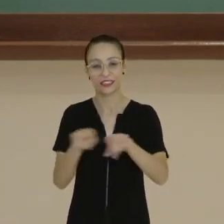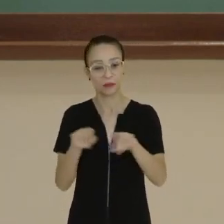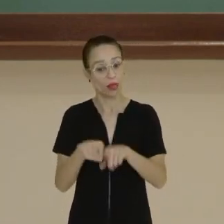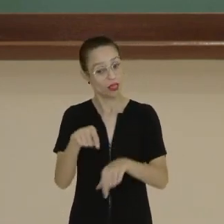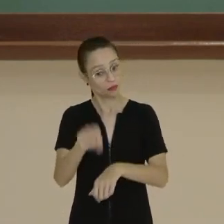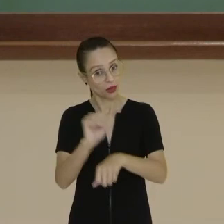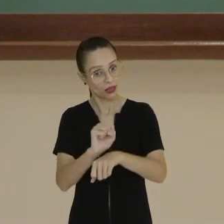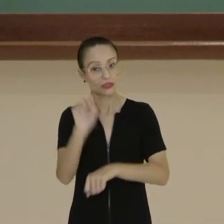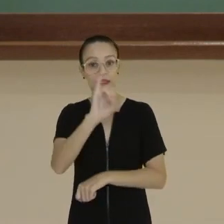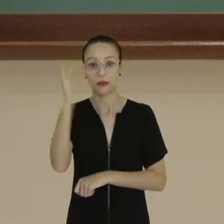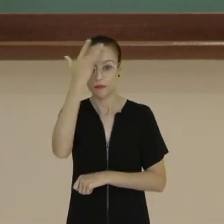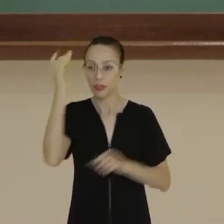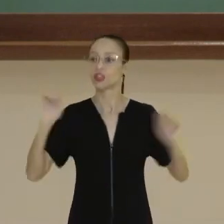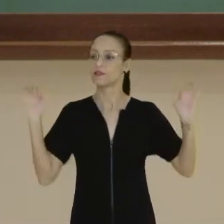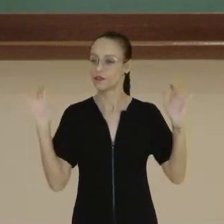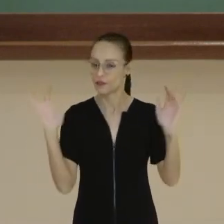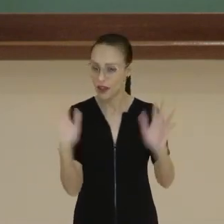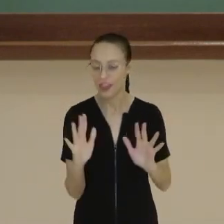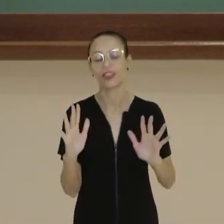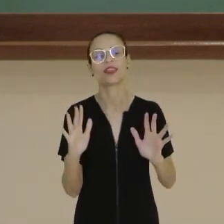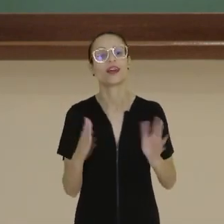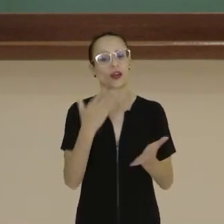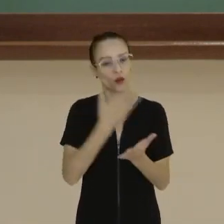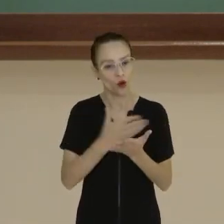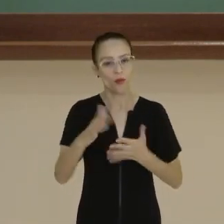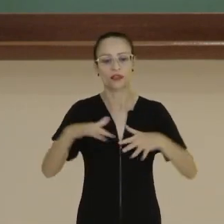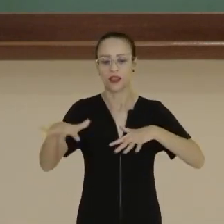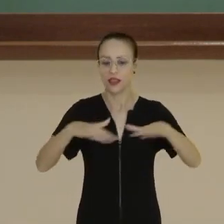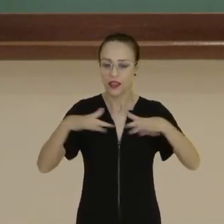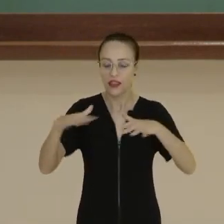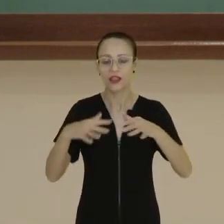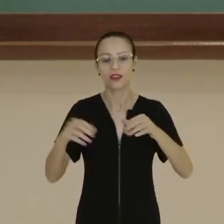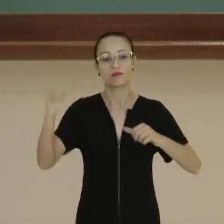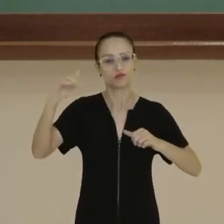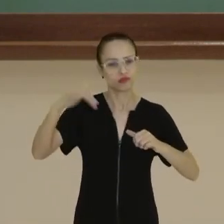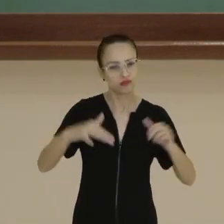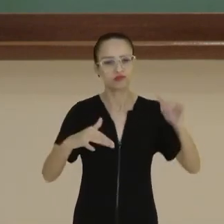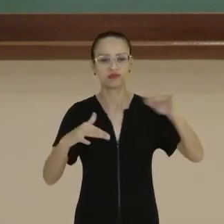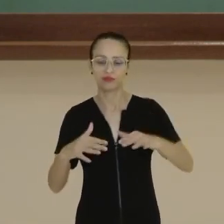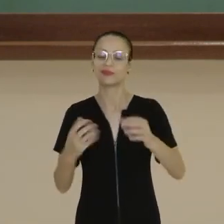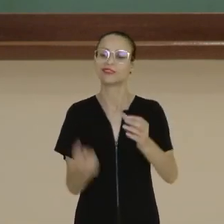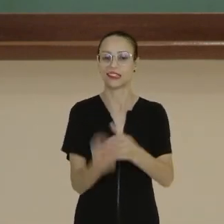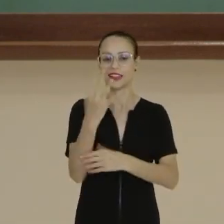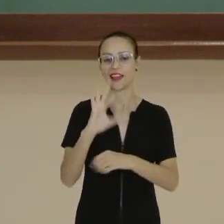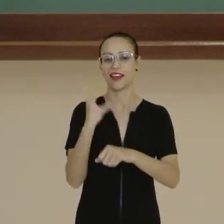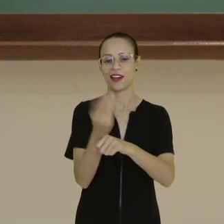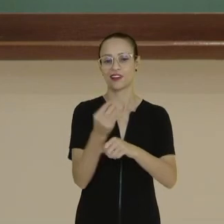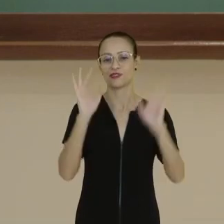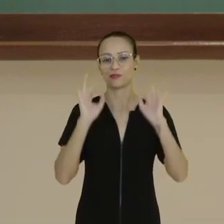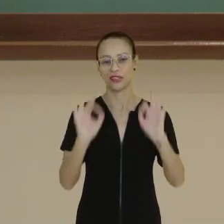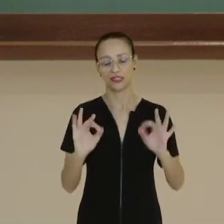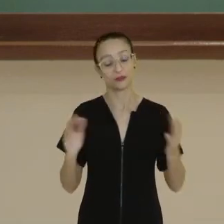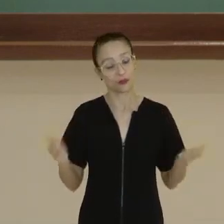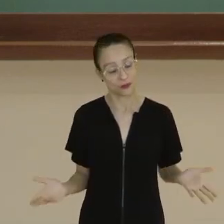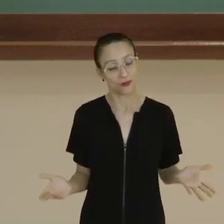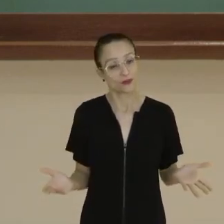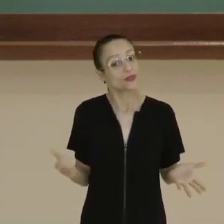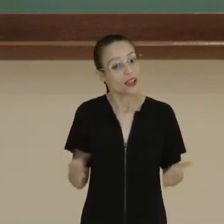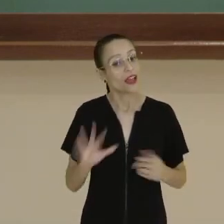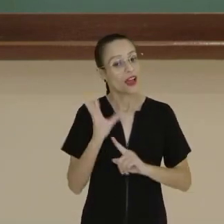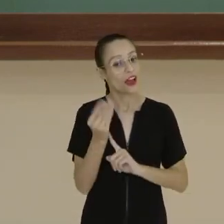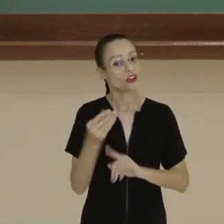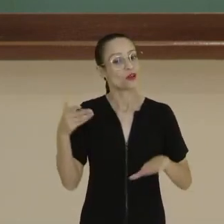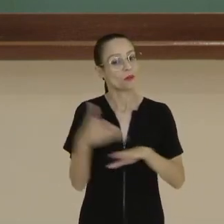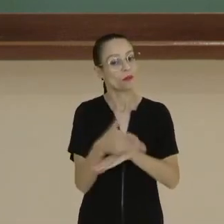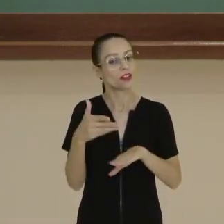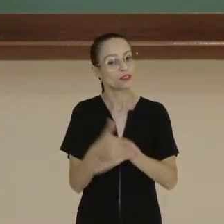paradinha, mas quando o público entra, né, começa a se movimentar, a liberar a tinta, é que a arte realmente acontece. Então a arte